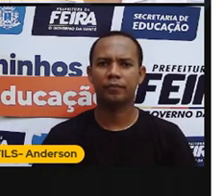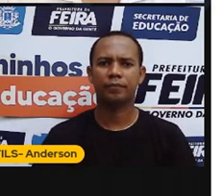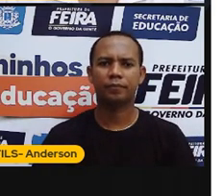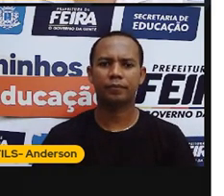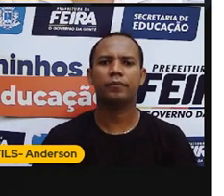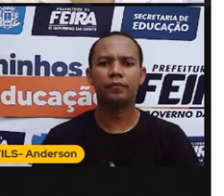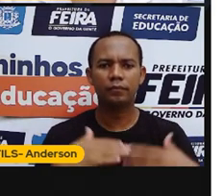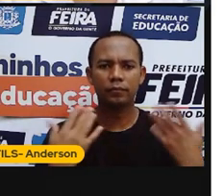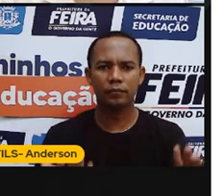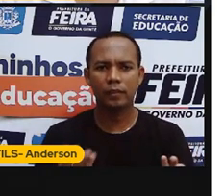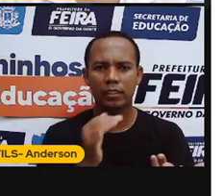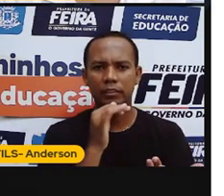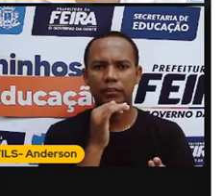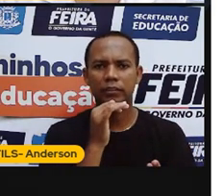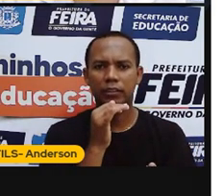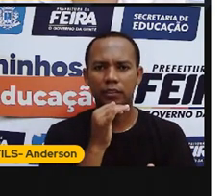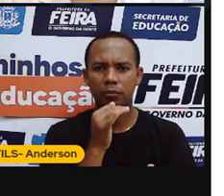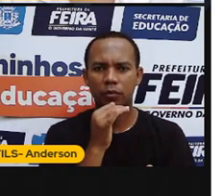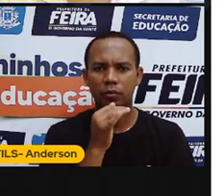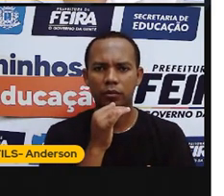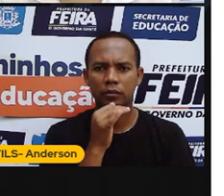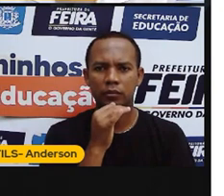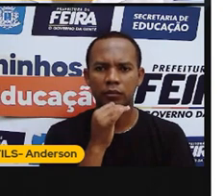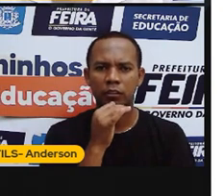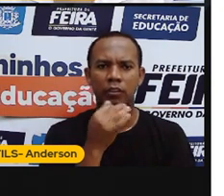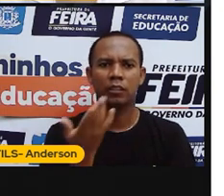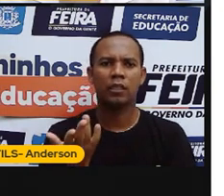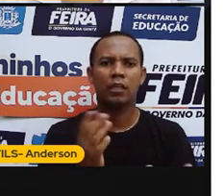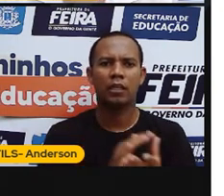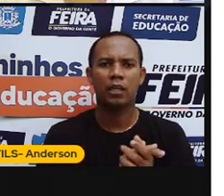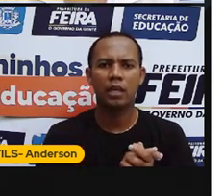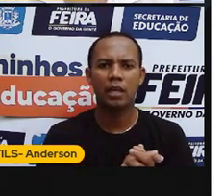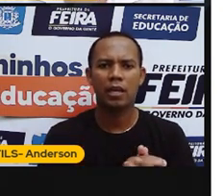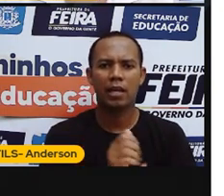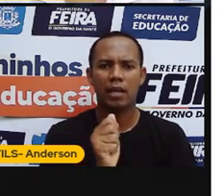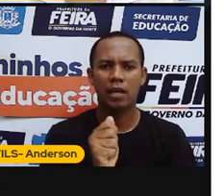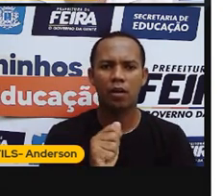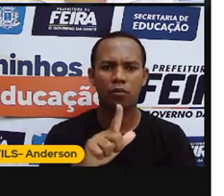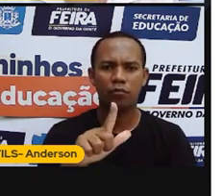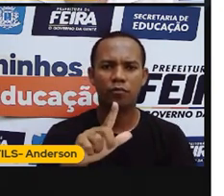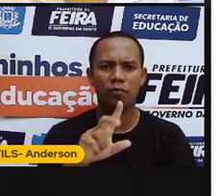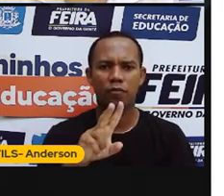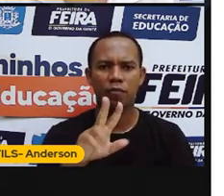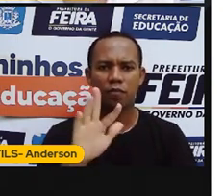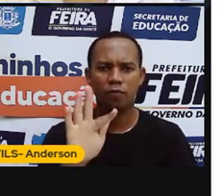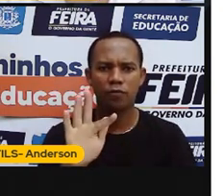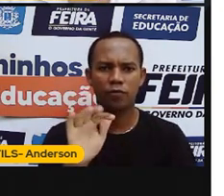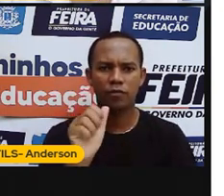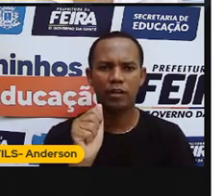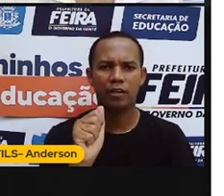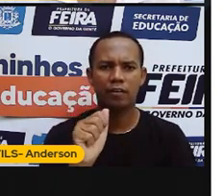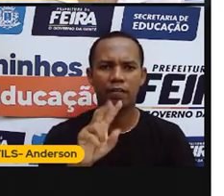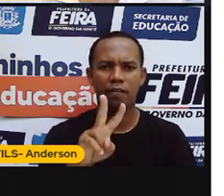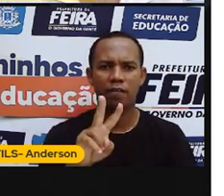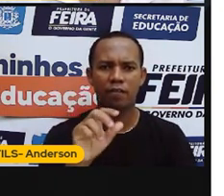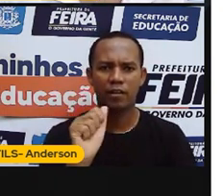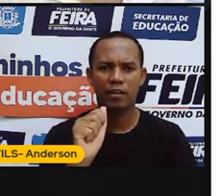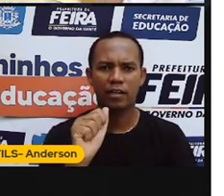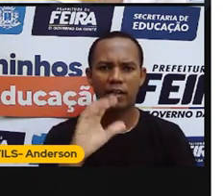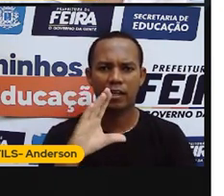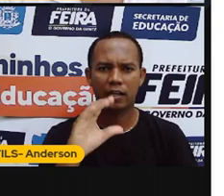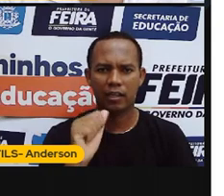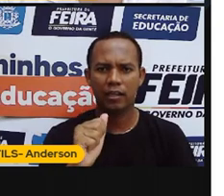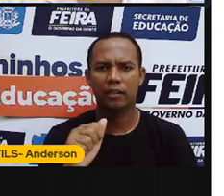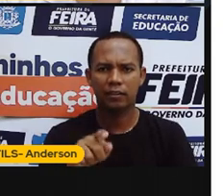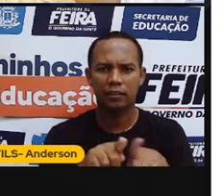Bom, por exemplo, a alfavaca, né, que tem a função antigripal e diurética, né, que é o caso também do